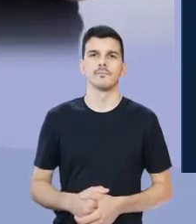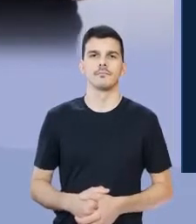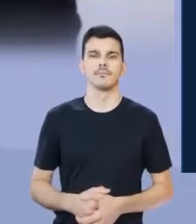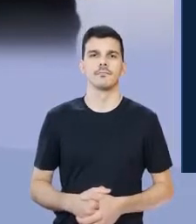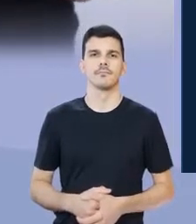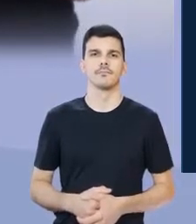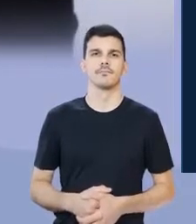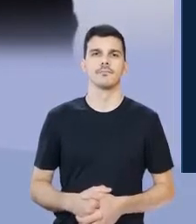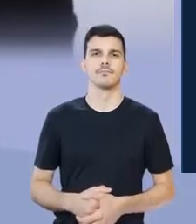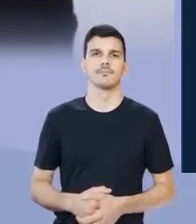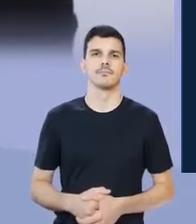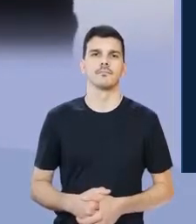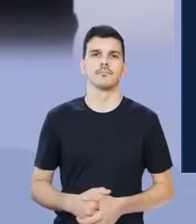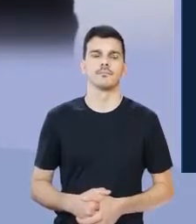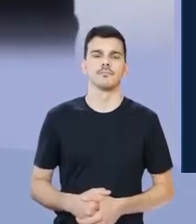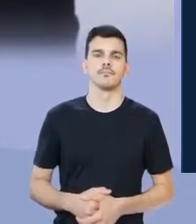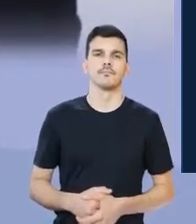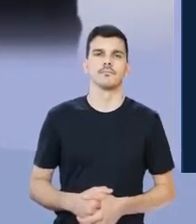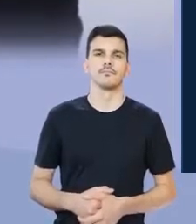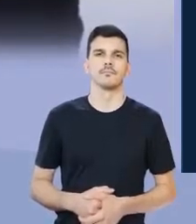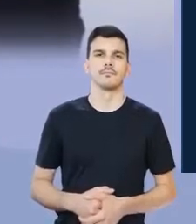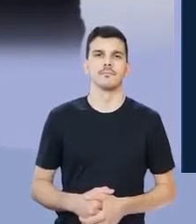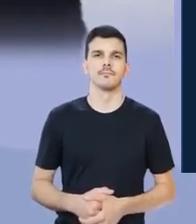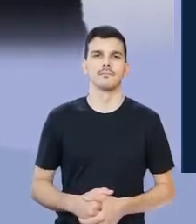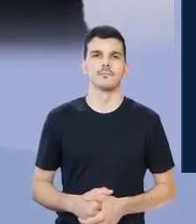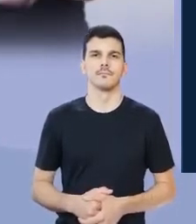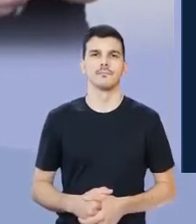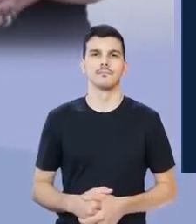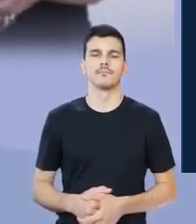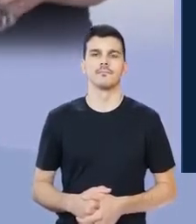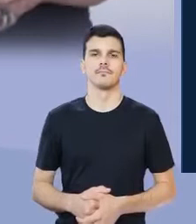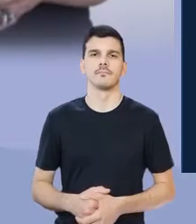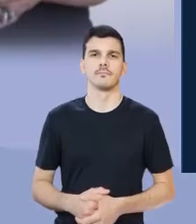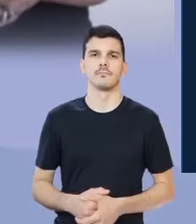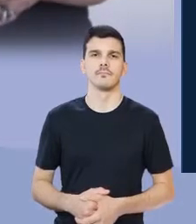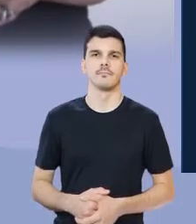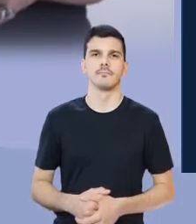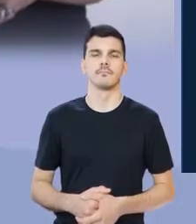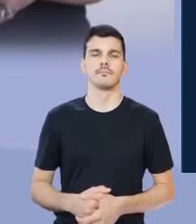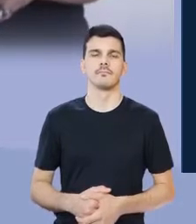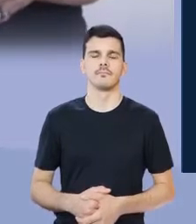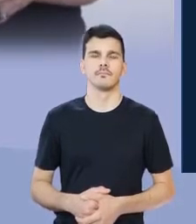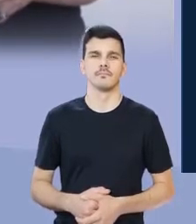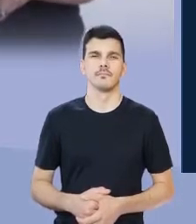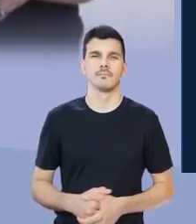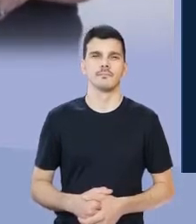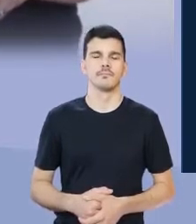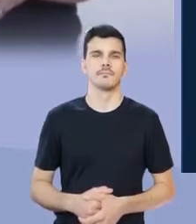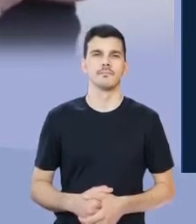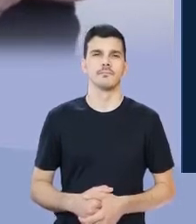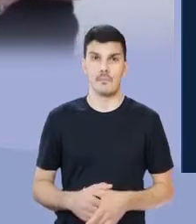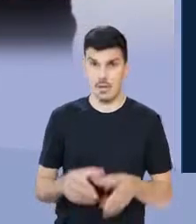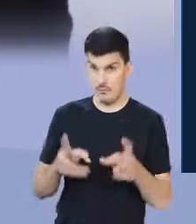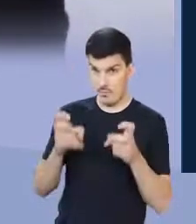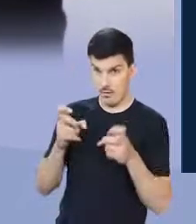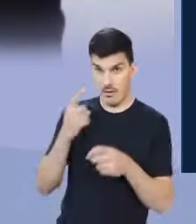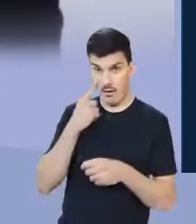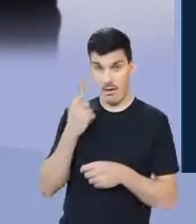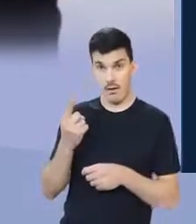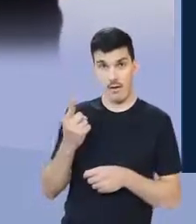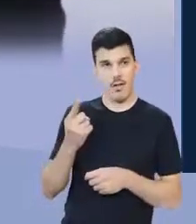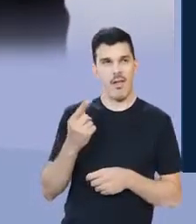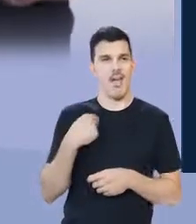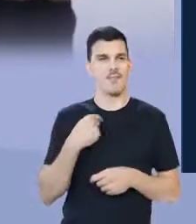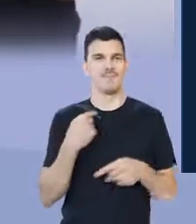vai, bicho, desafinar o coro dos contentes. Está percebendo? Torquato